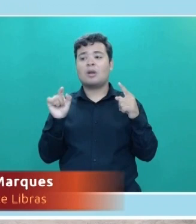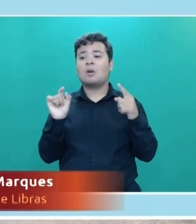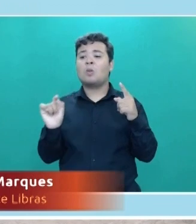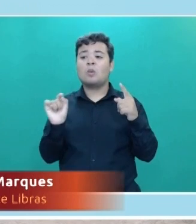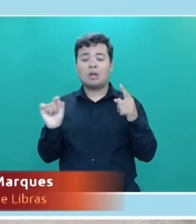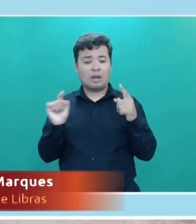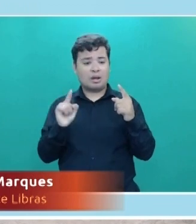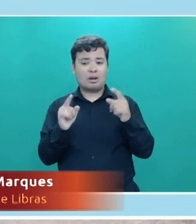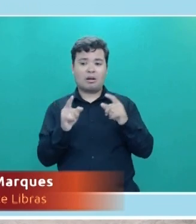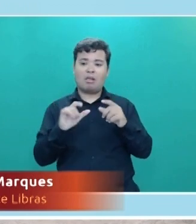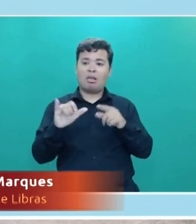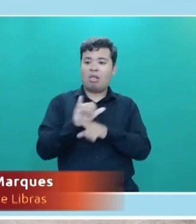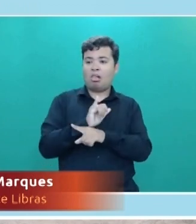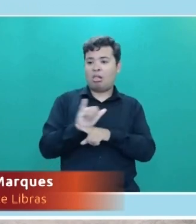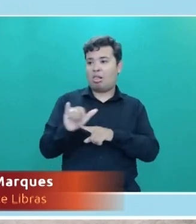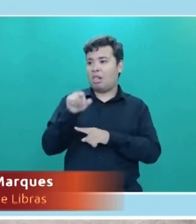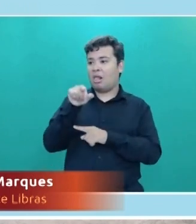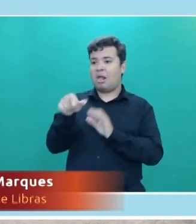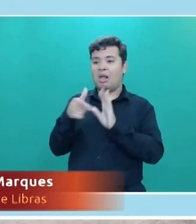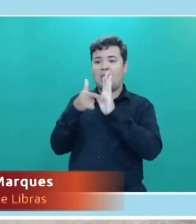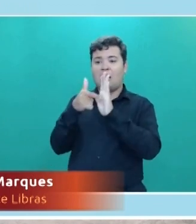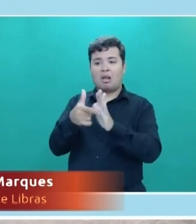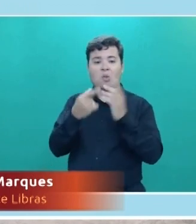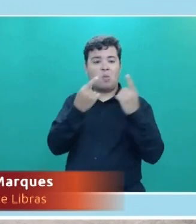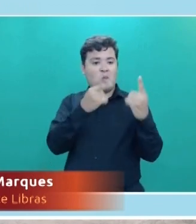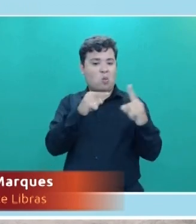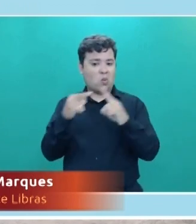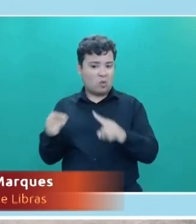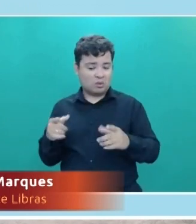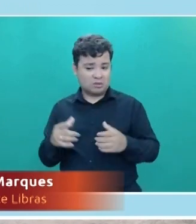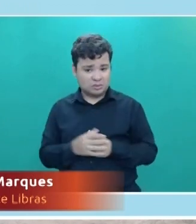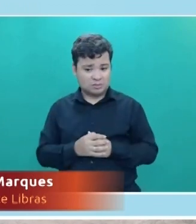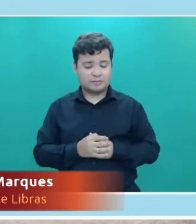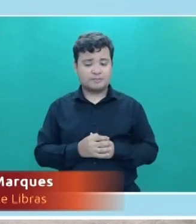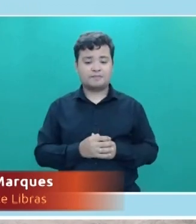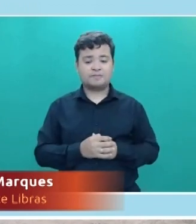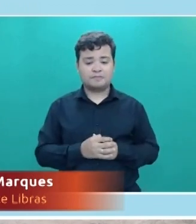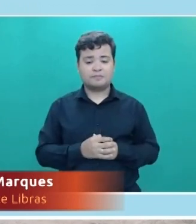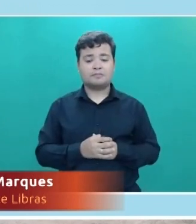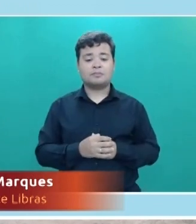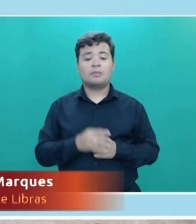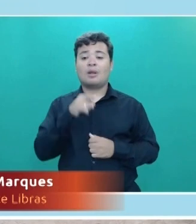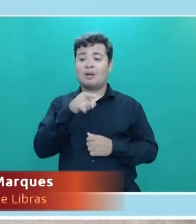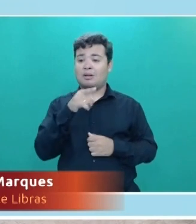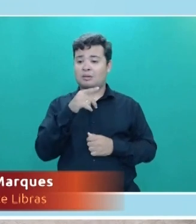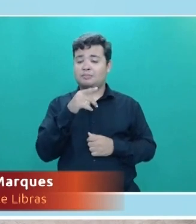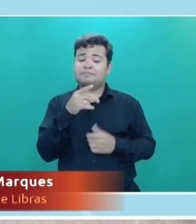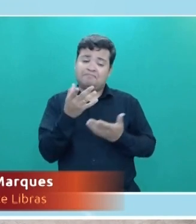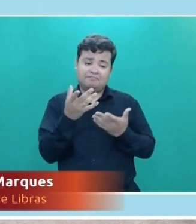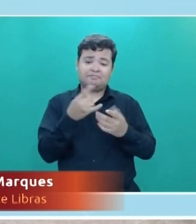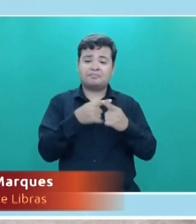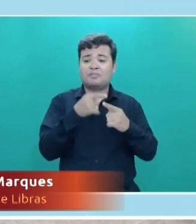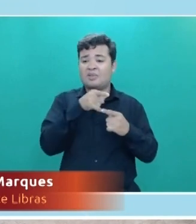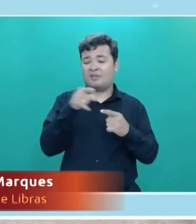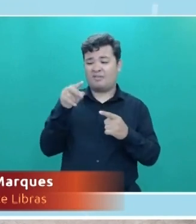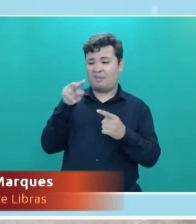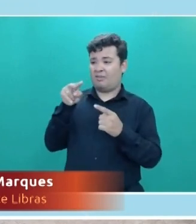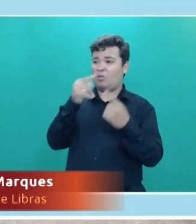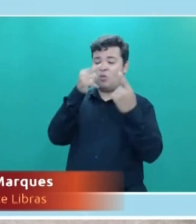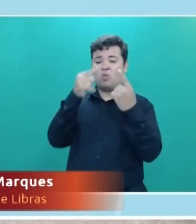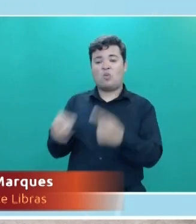né, a transexualidade, né, essa possibilidade, né,